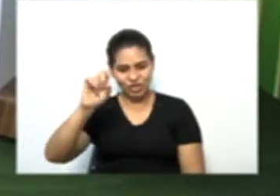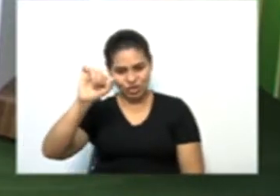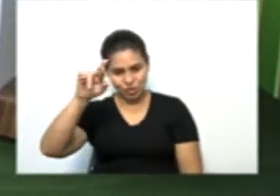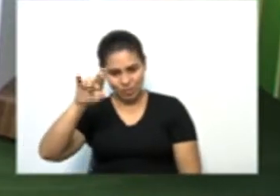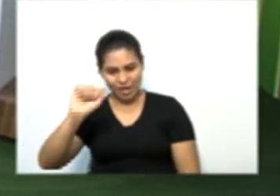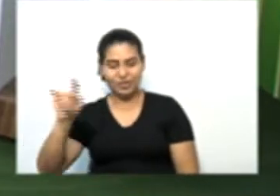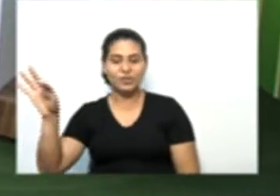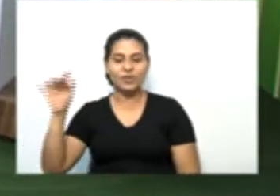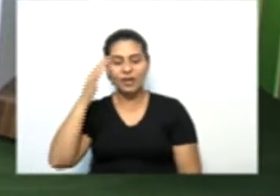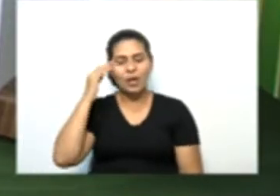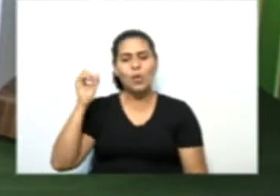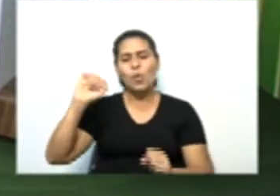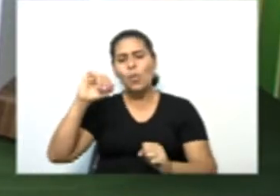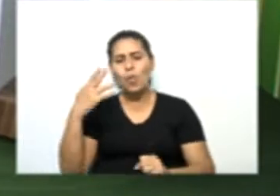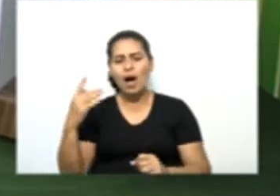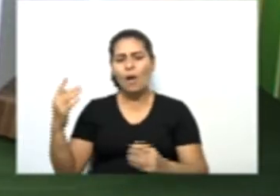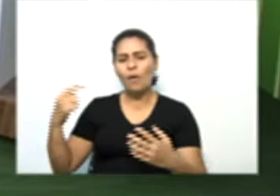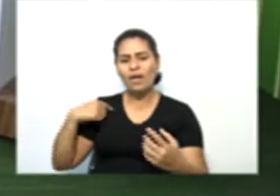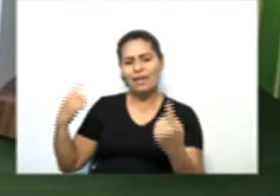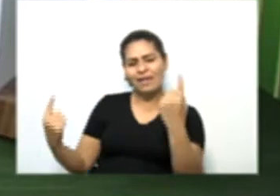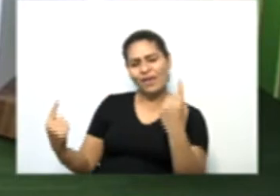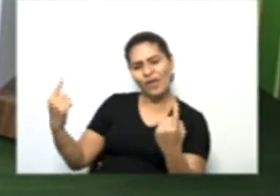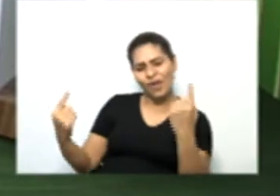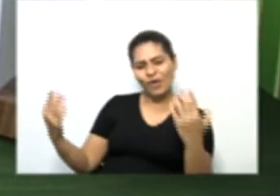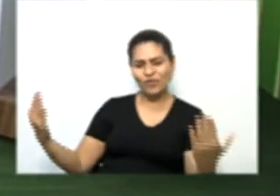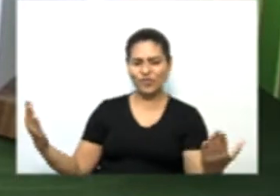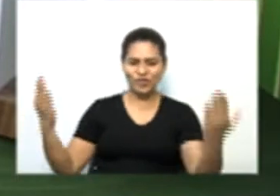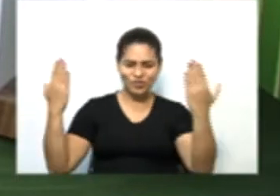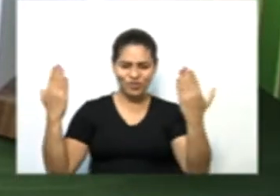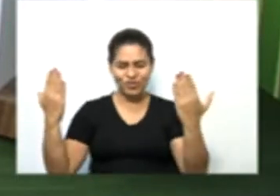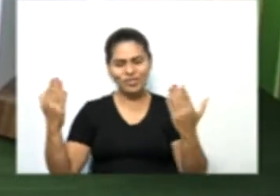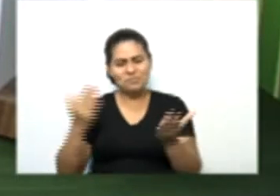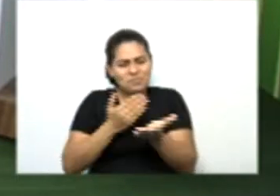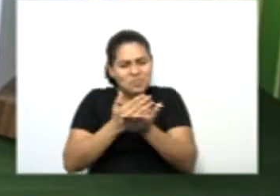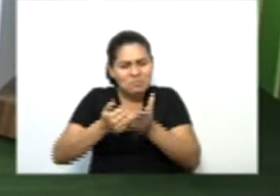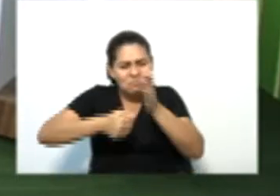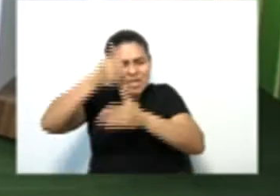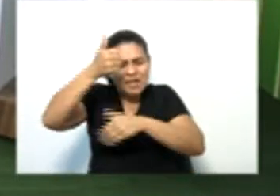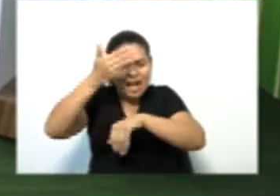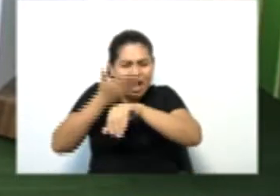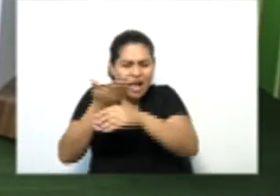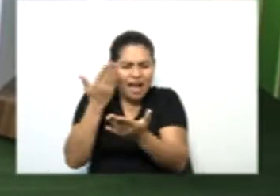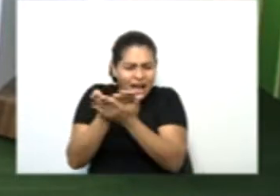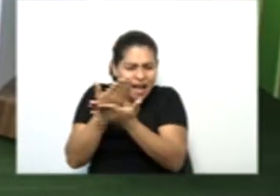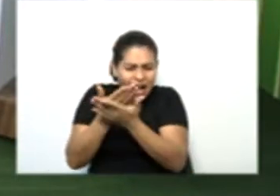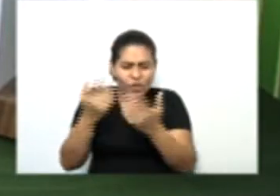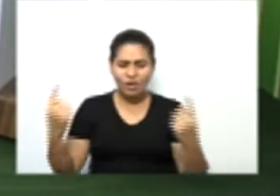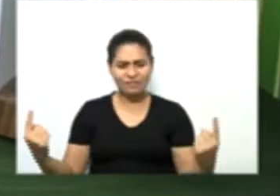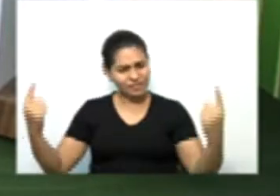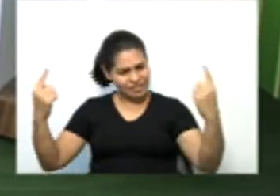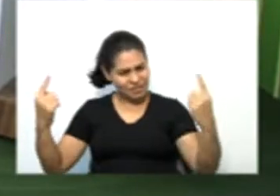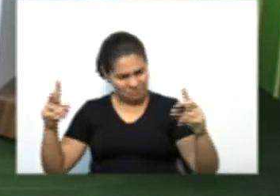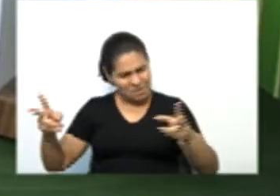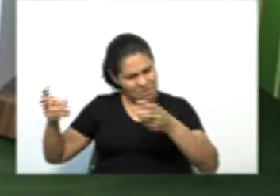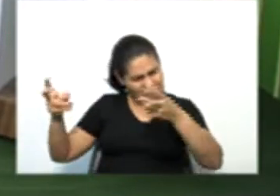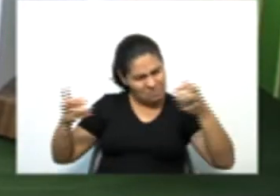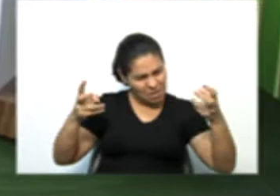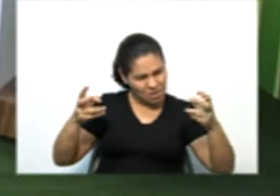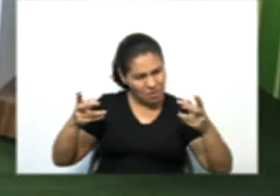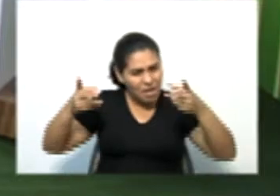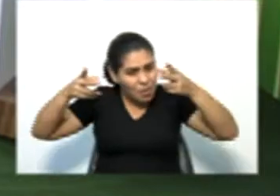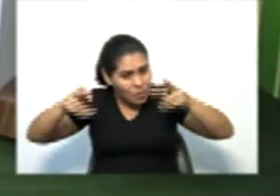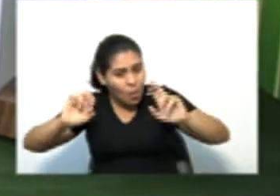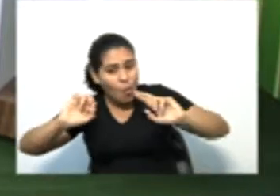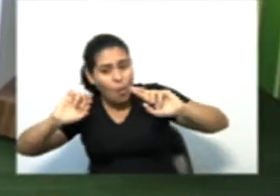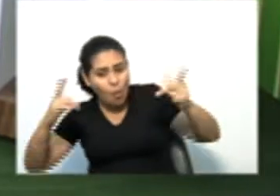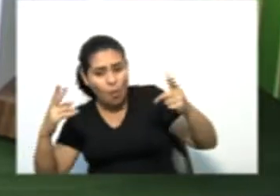a diferença e as semelhanças do professor Gilberto e eu desde o início da primeira aula, né? Houveram algumas diferenças aí. Quero ver se o pessoal vai mandar